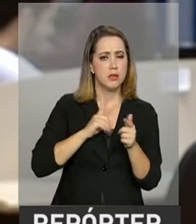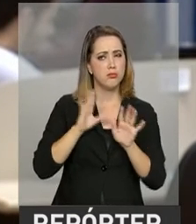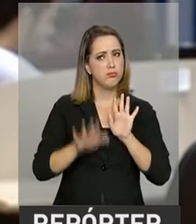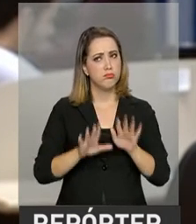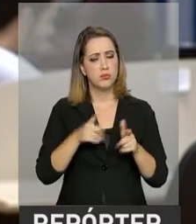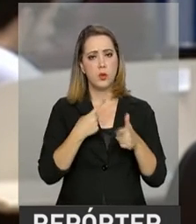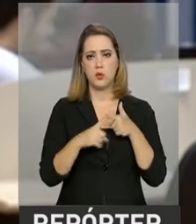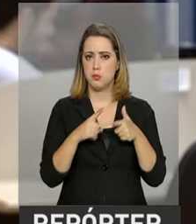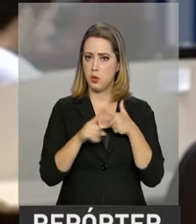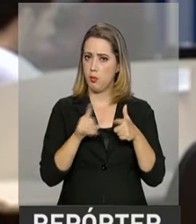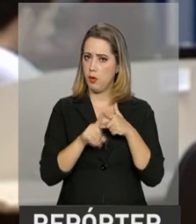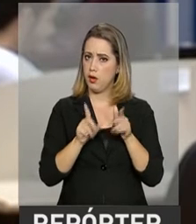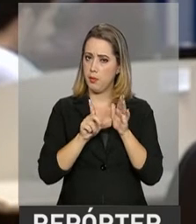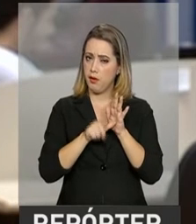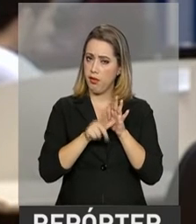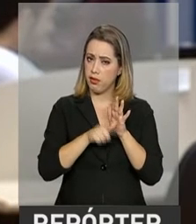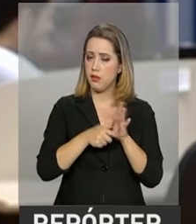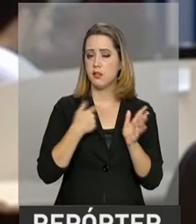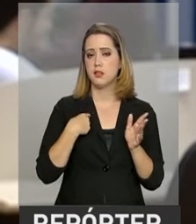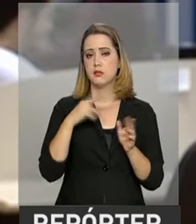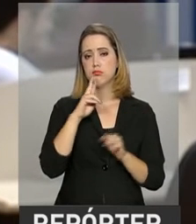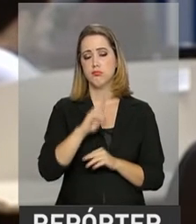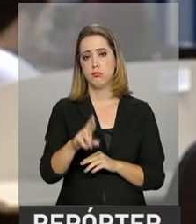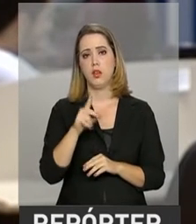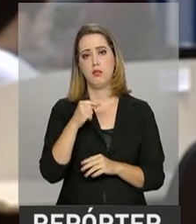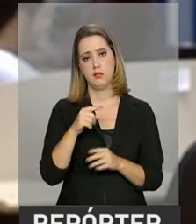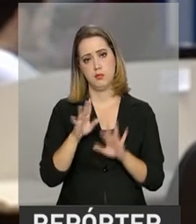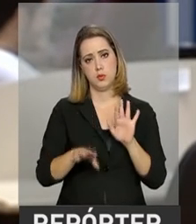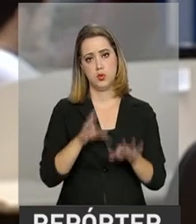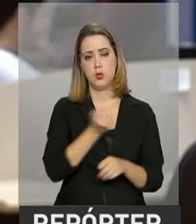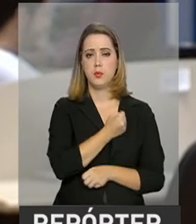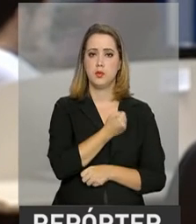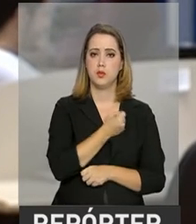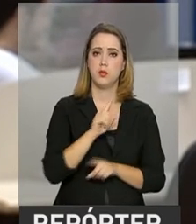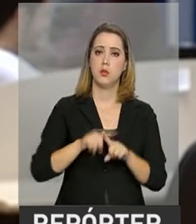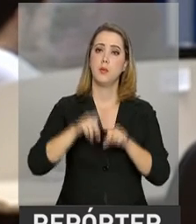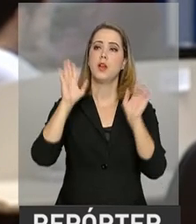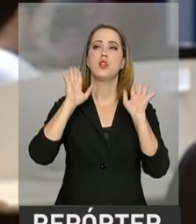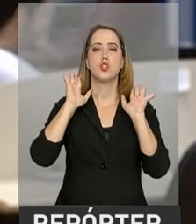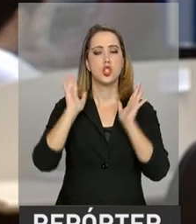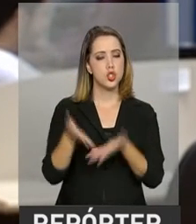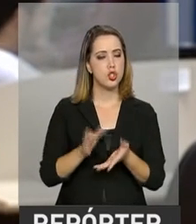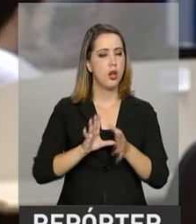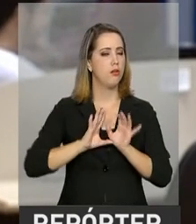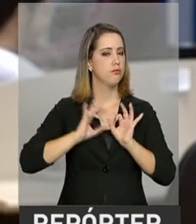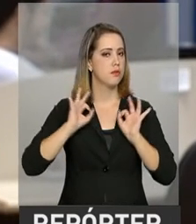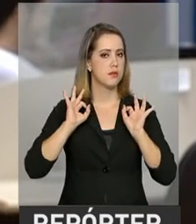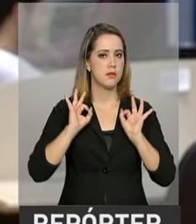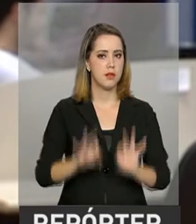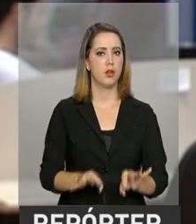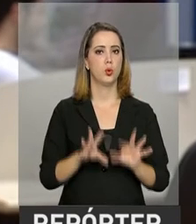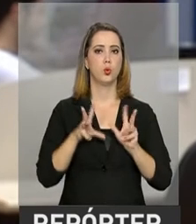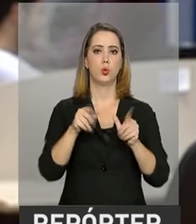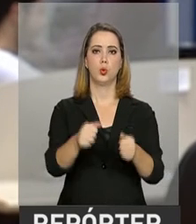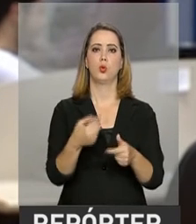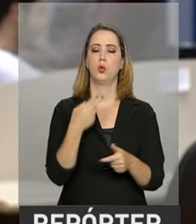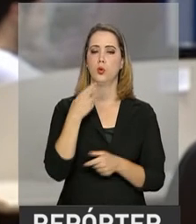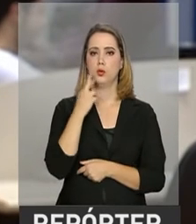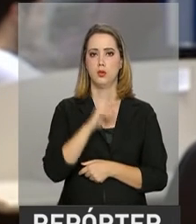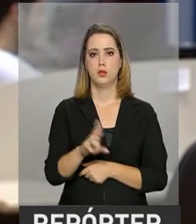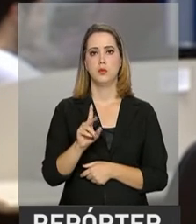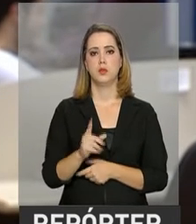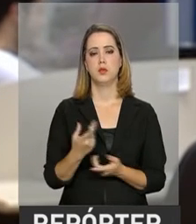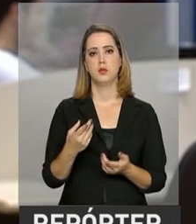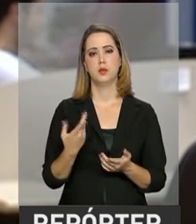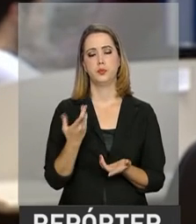a divulgação de algumas notas foram solucionadas pelo INEP e assim todos os resultados estão disponíveis para consulta, menos as notas de